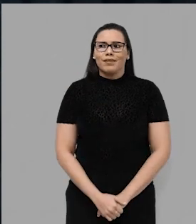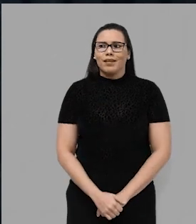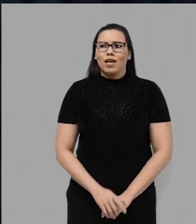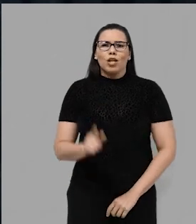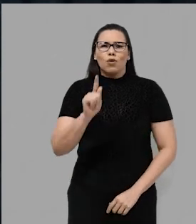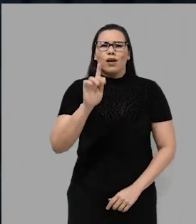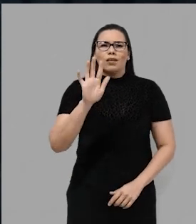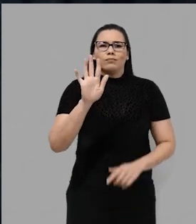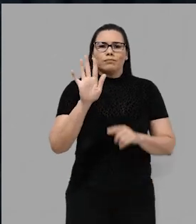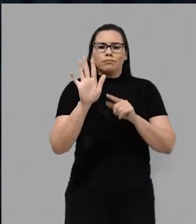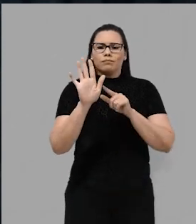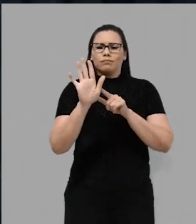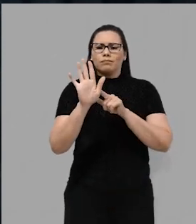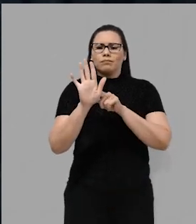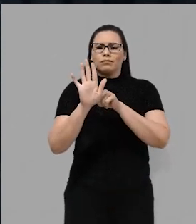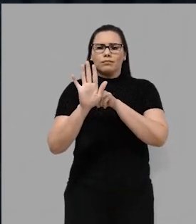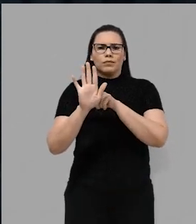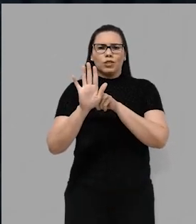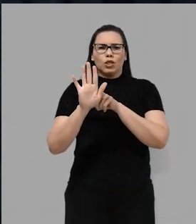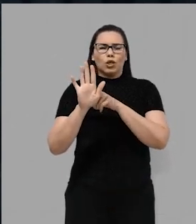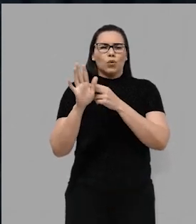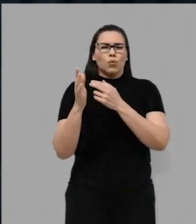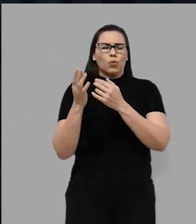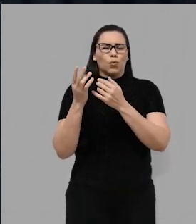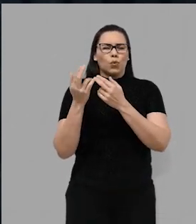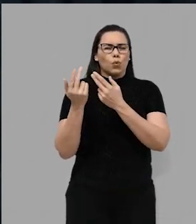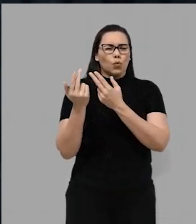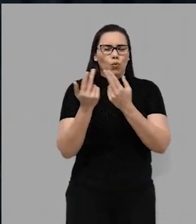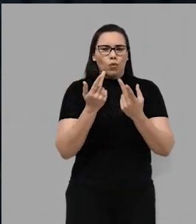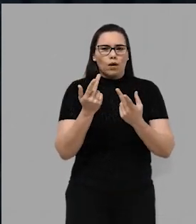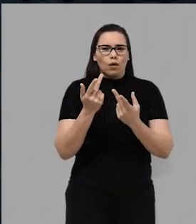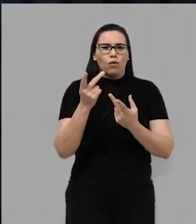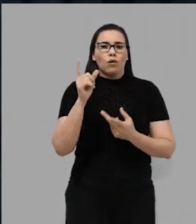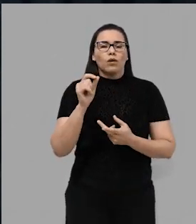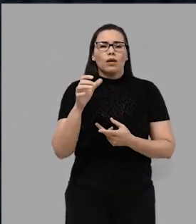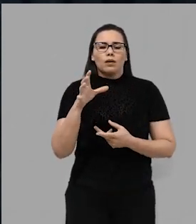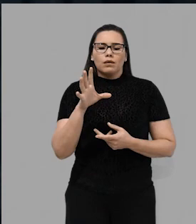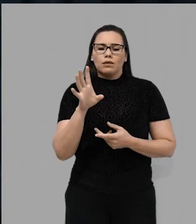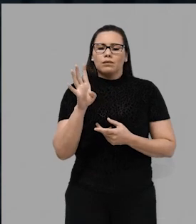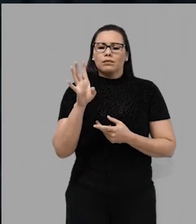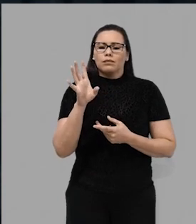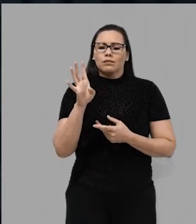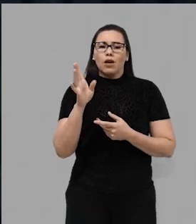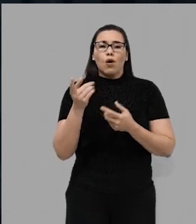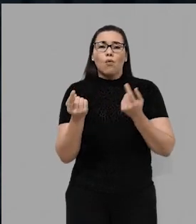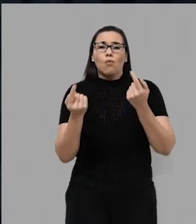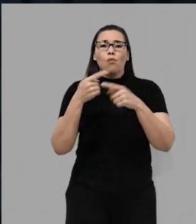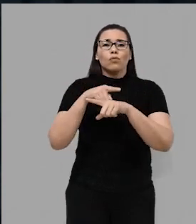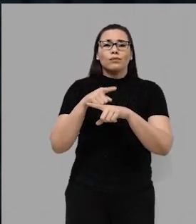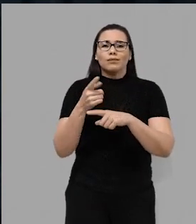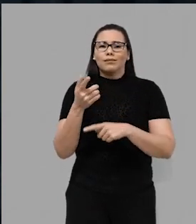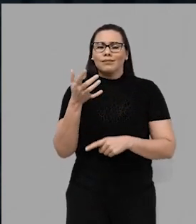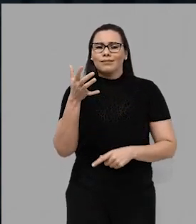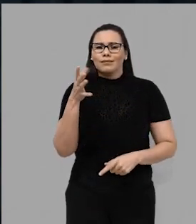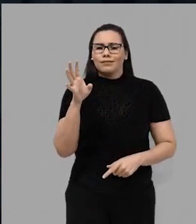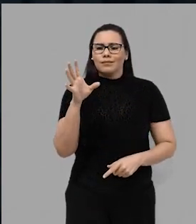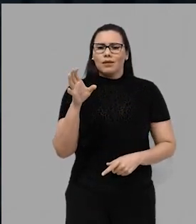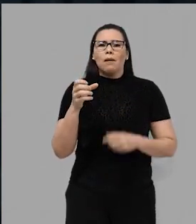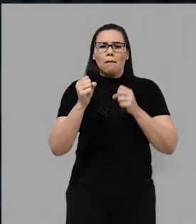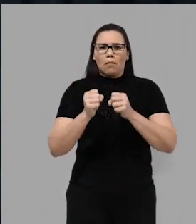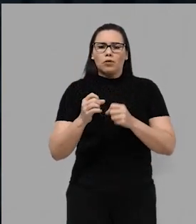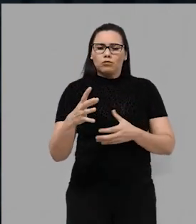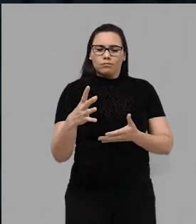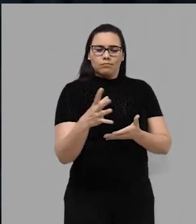na mesma direção dos demais dedos. E isso permite-nos que nós consigamos pegar objetos,